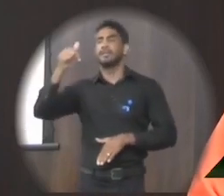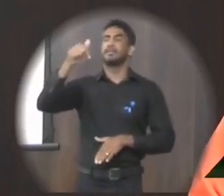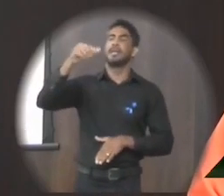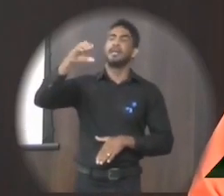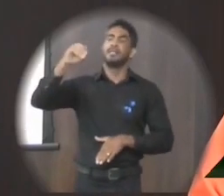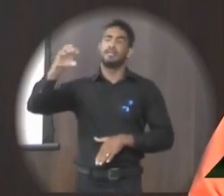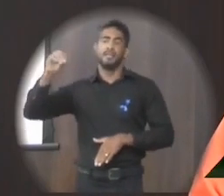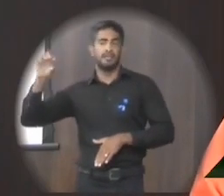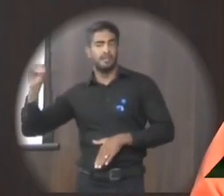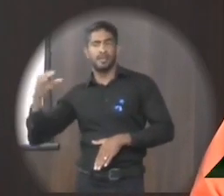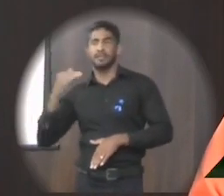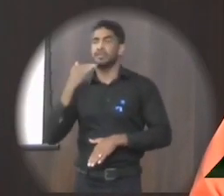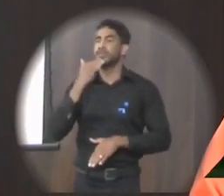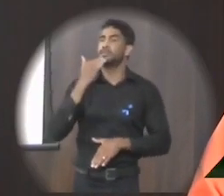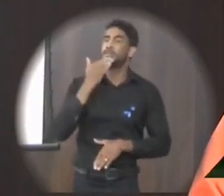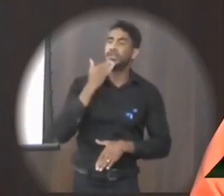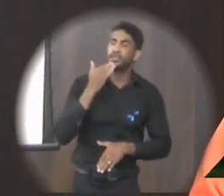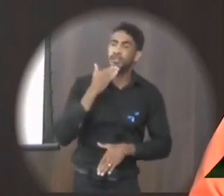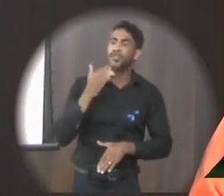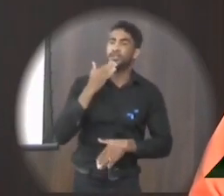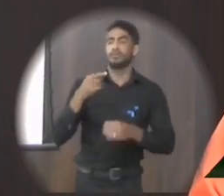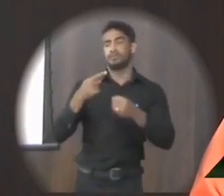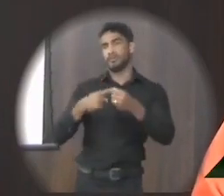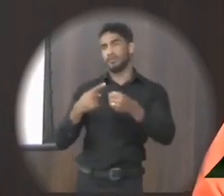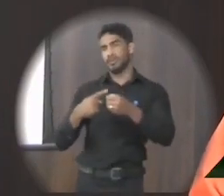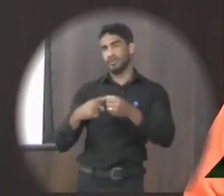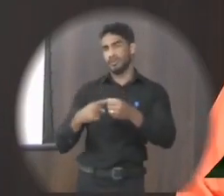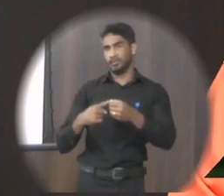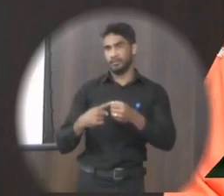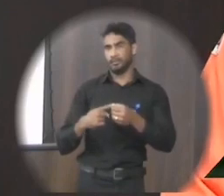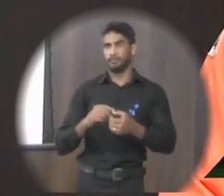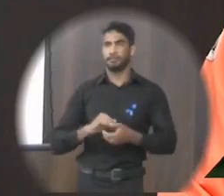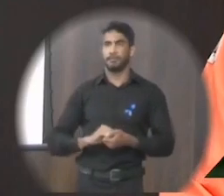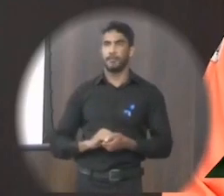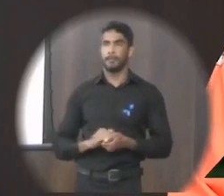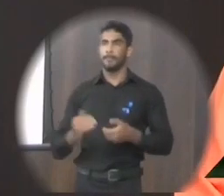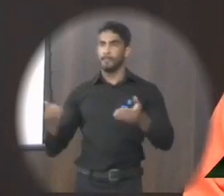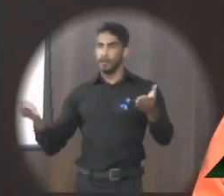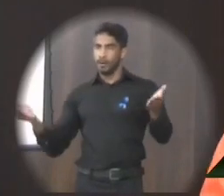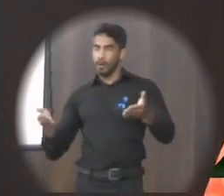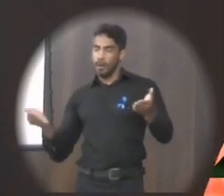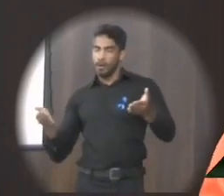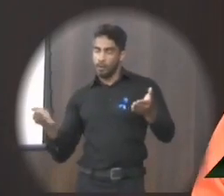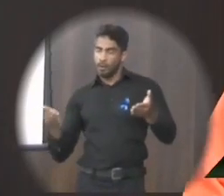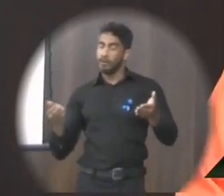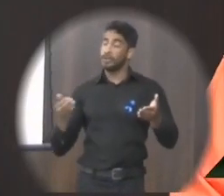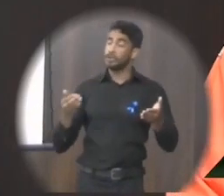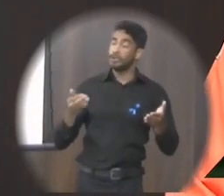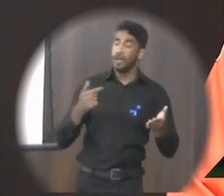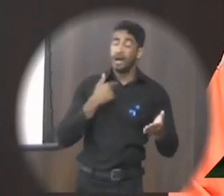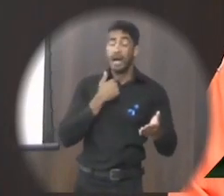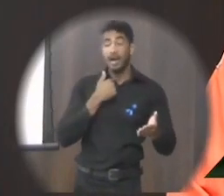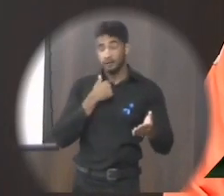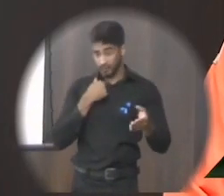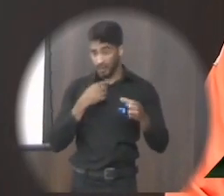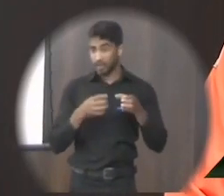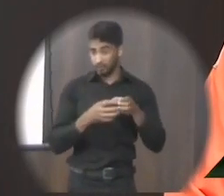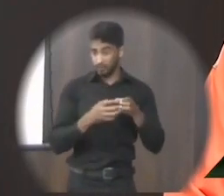poucas ocorrências mês no município. Hoje, a intenção do comando é que,